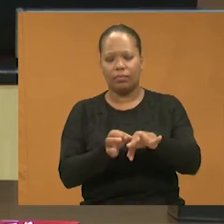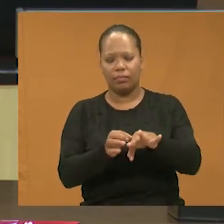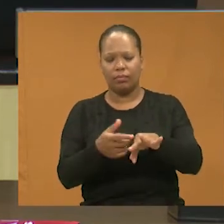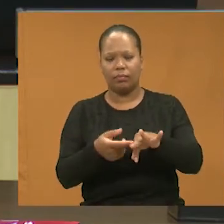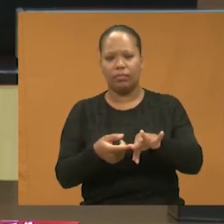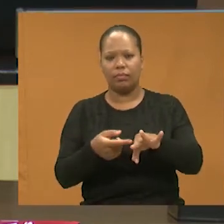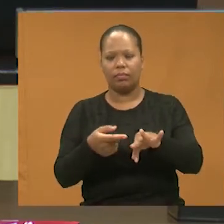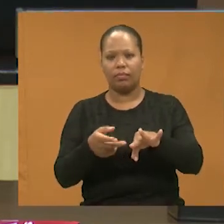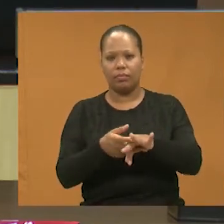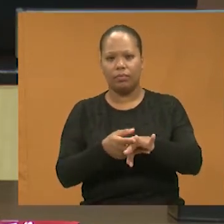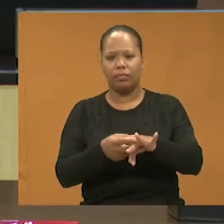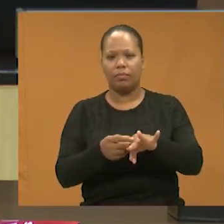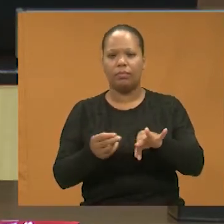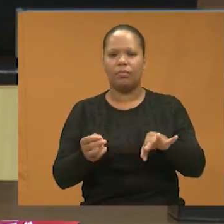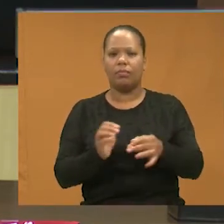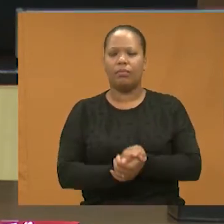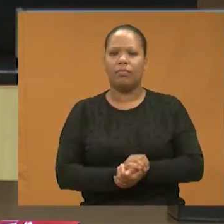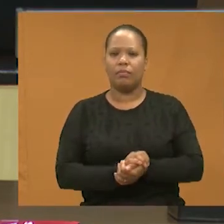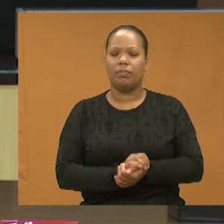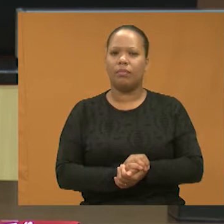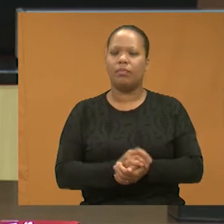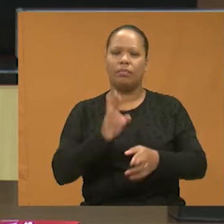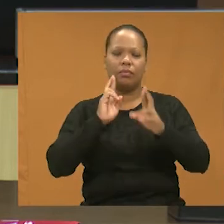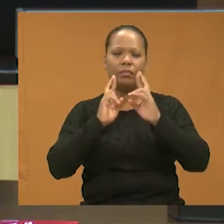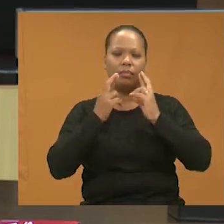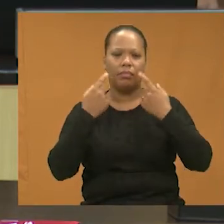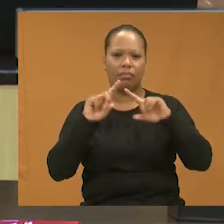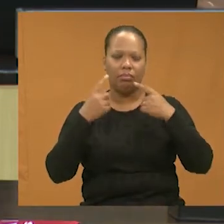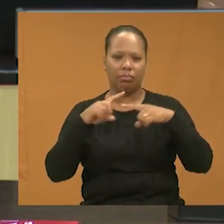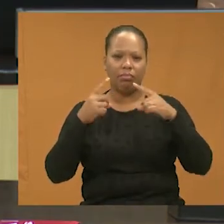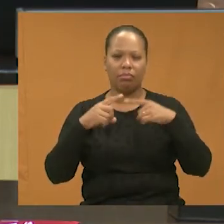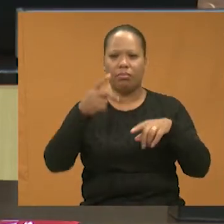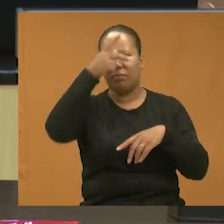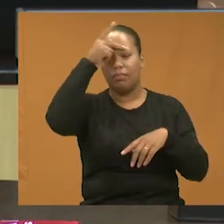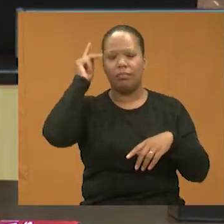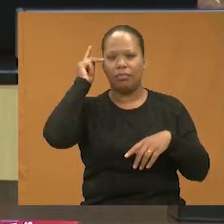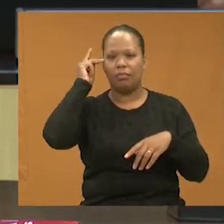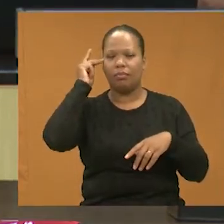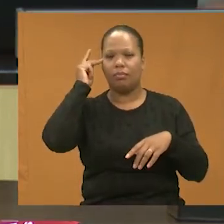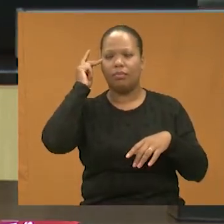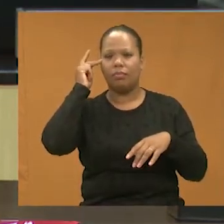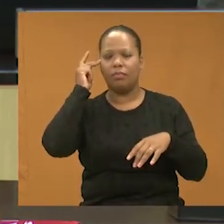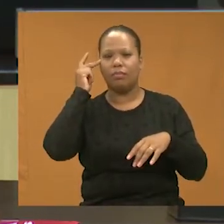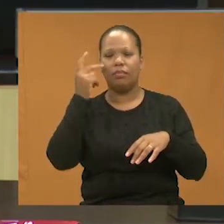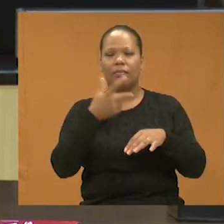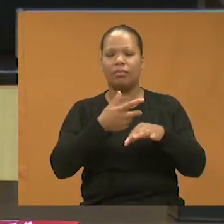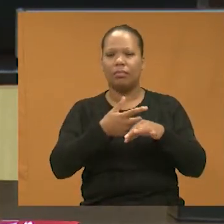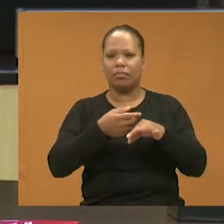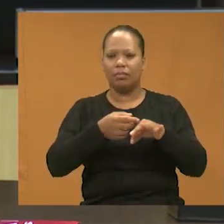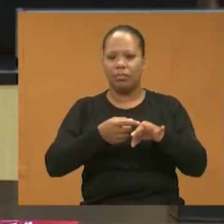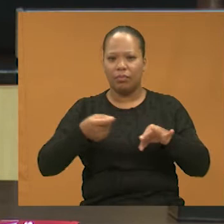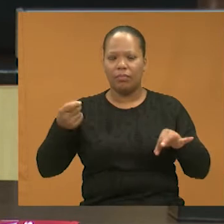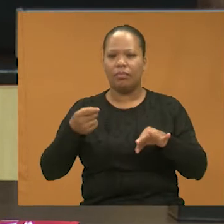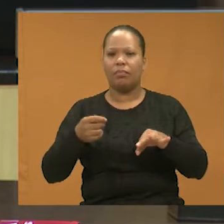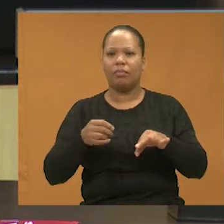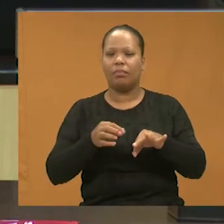de saúde. Considerando as diversas reclamações de pacientes alegando que a biópsia de próstata é um exame invasivo